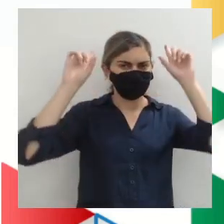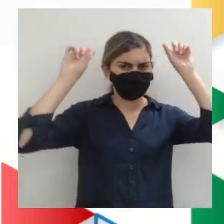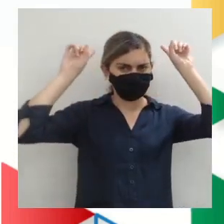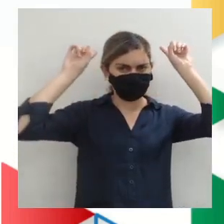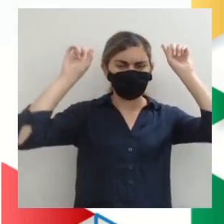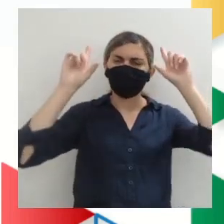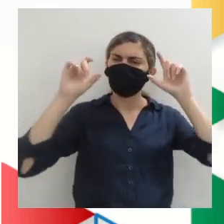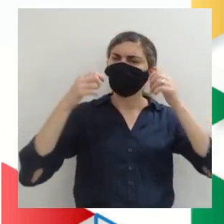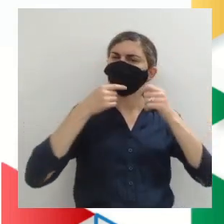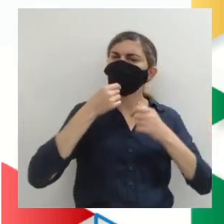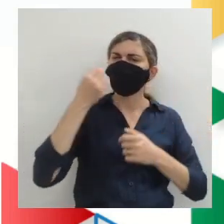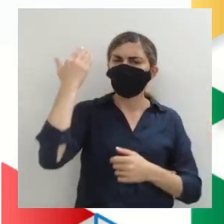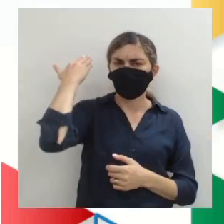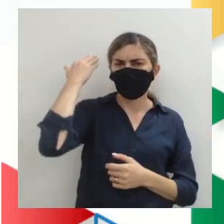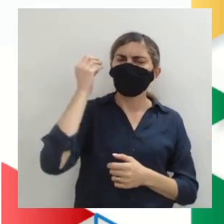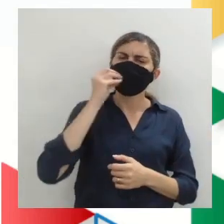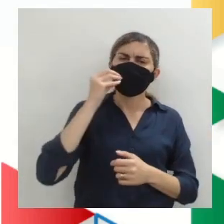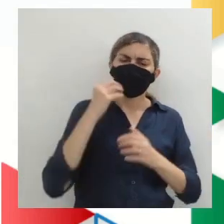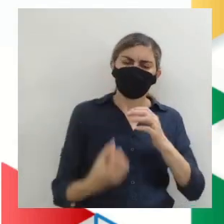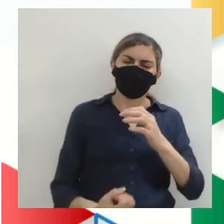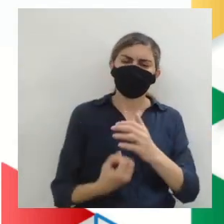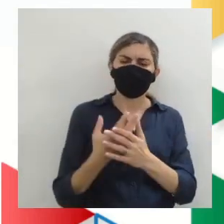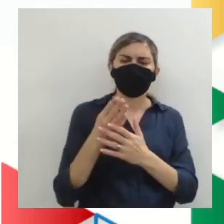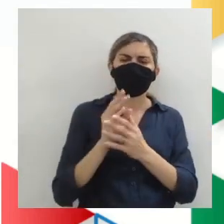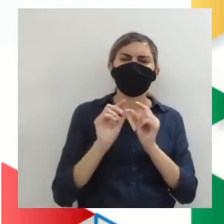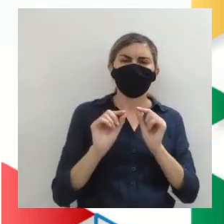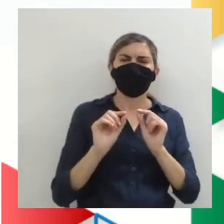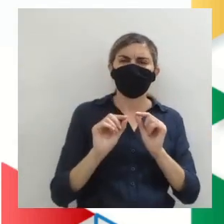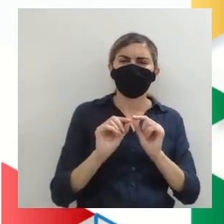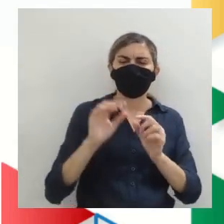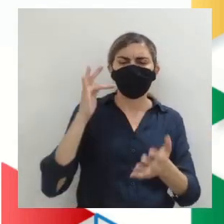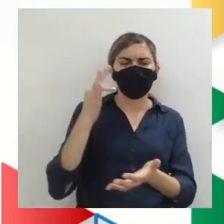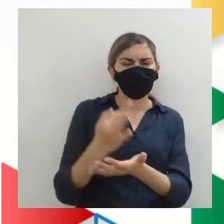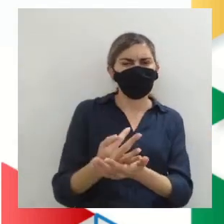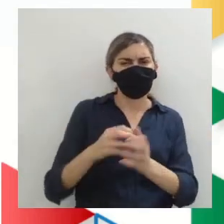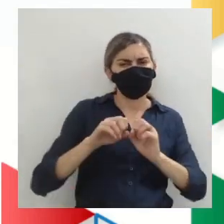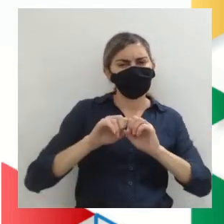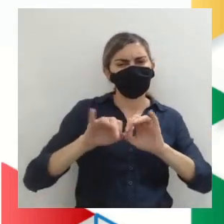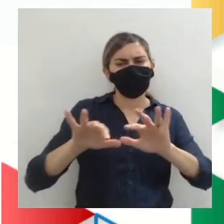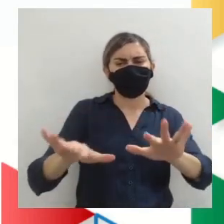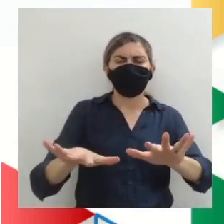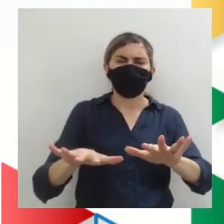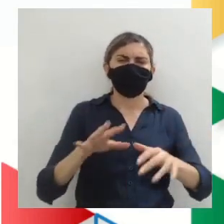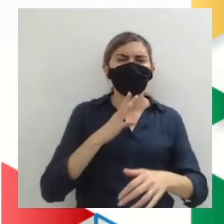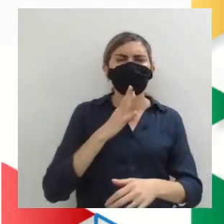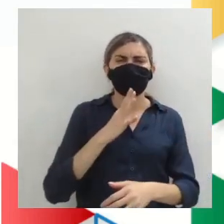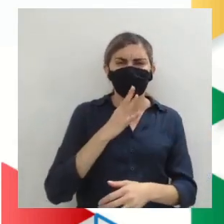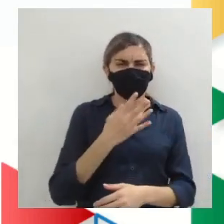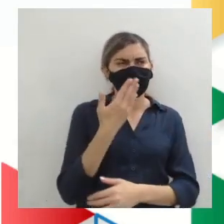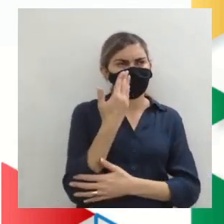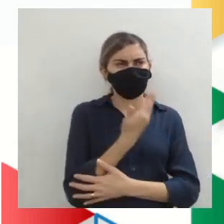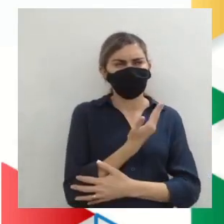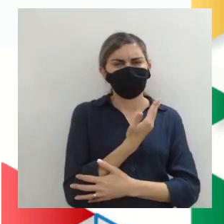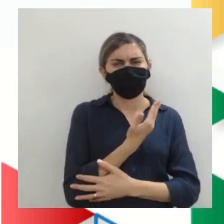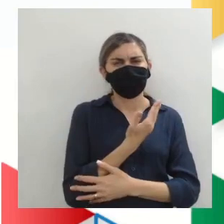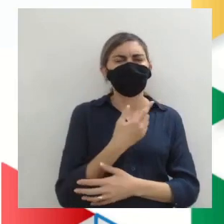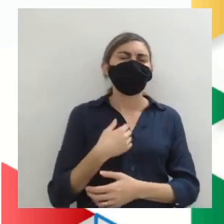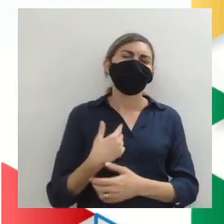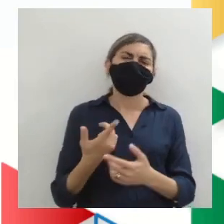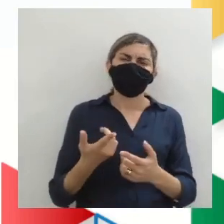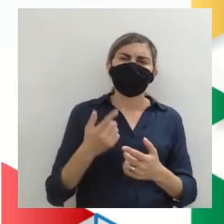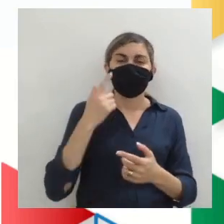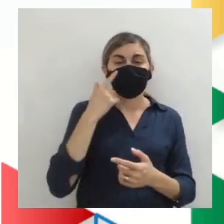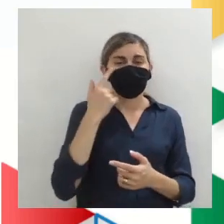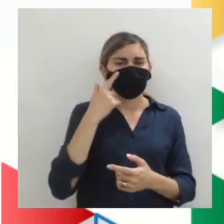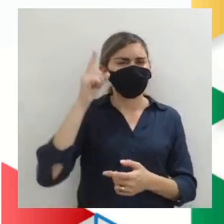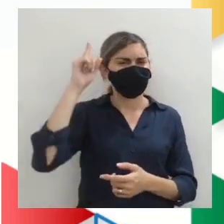esse homem que tentou o quê? Fundamentar a fé. Então é importante conhecer isso aqui. Aí no caso, olhem